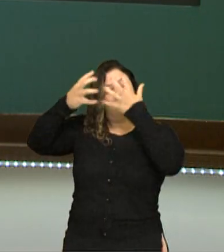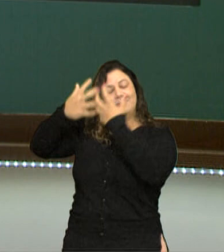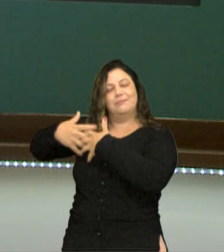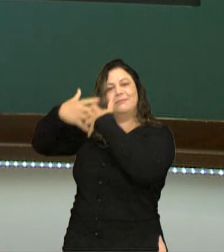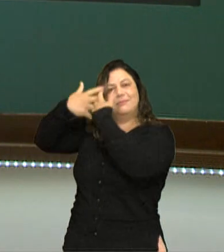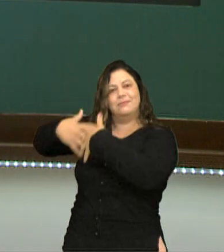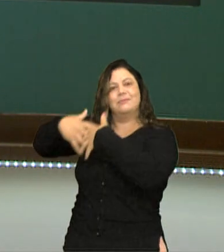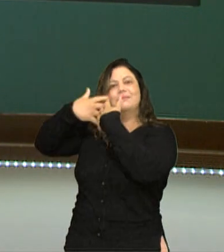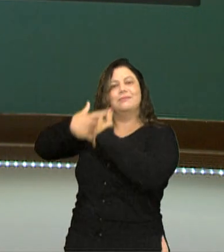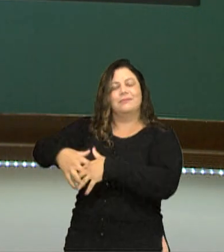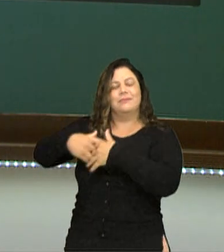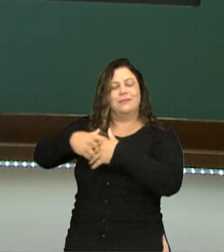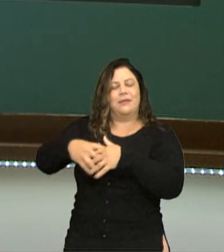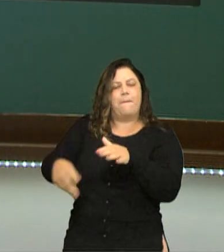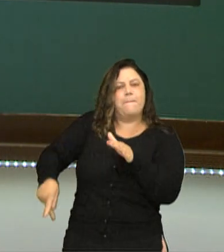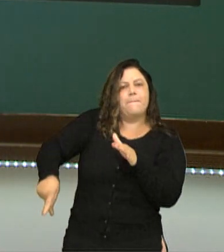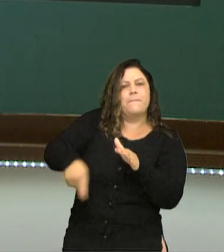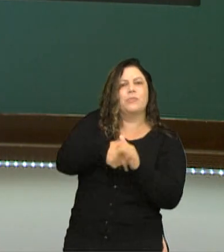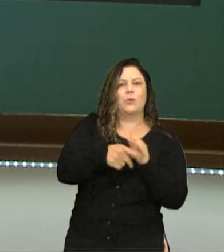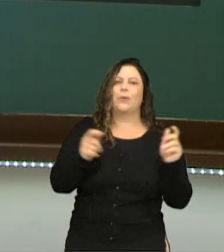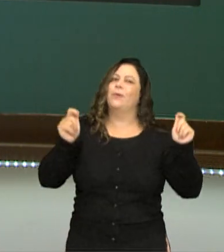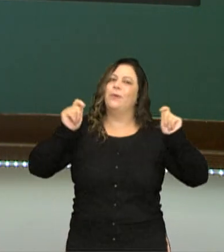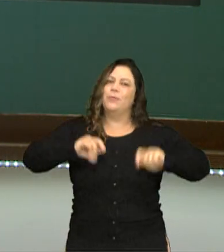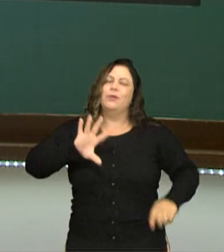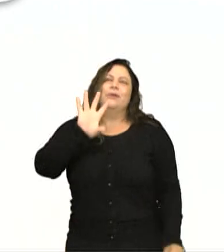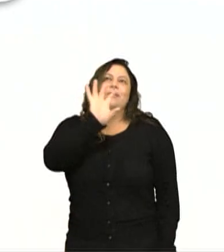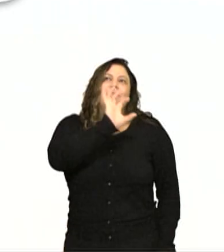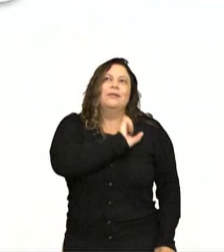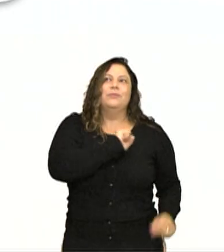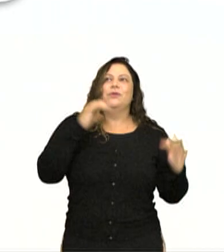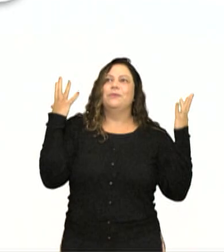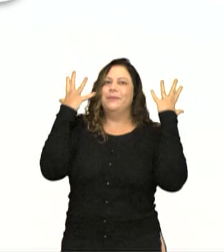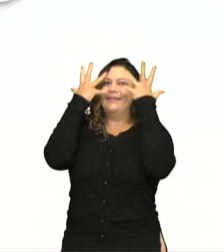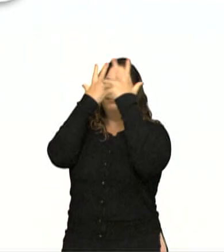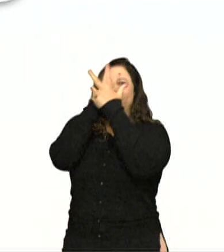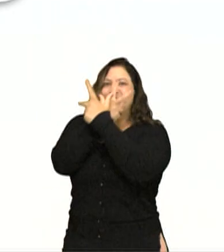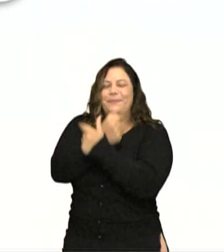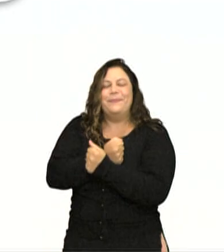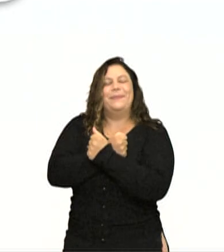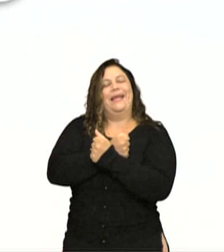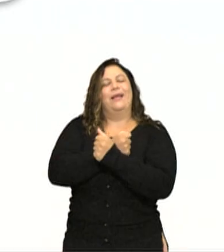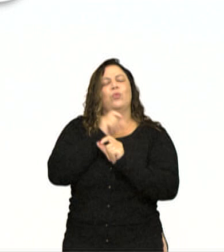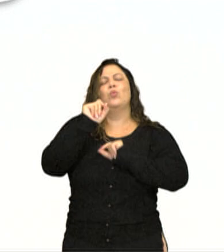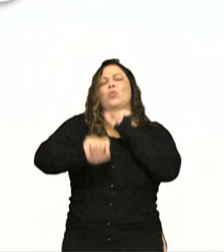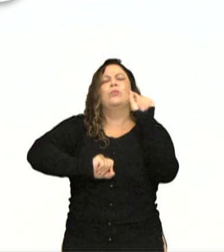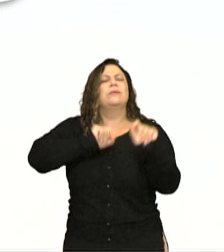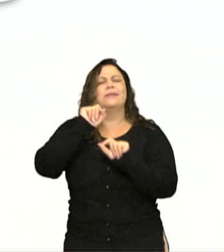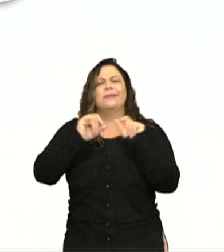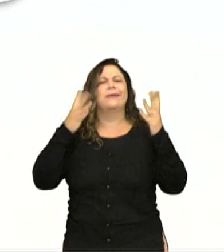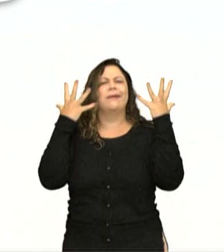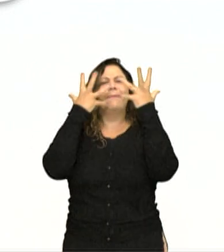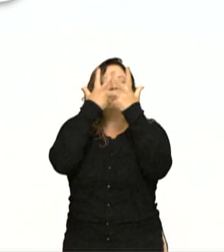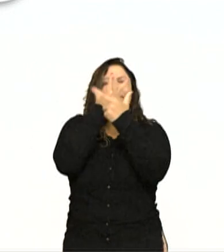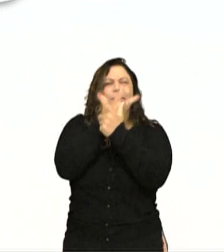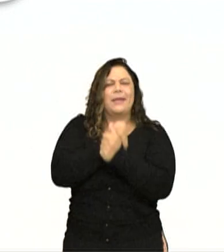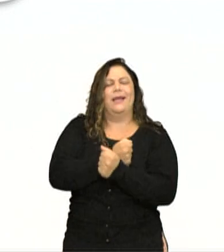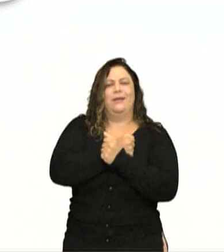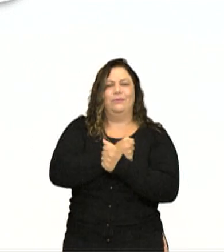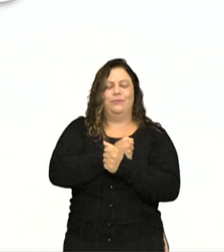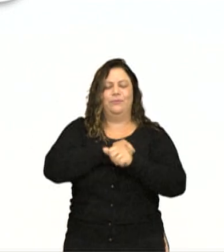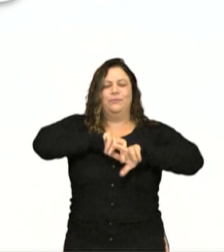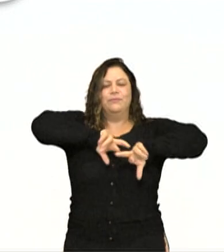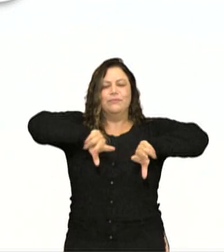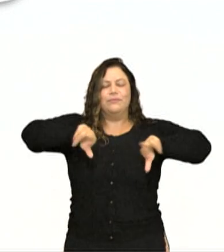muito enraizado. E o amor pela beleza, pelo que é belo. E o que era belo? A questão das proporções,